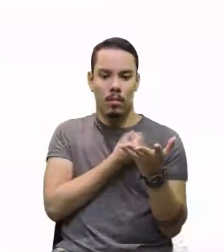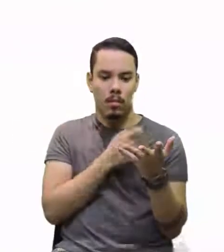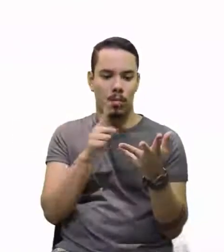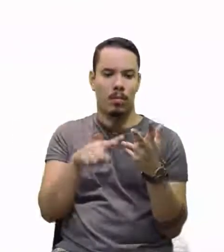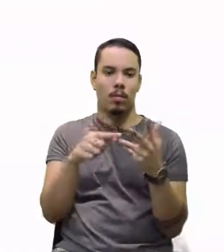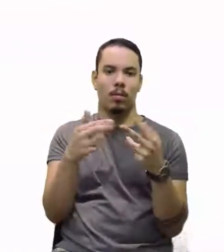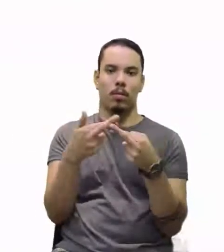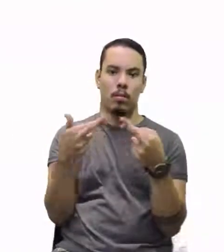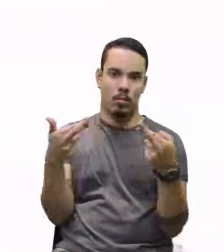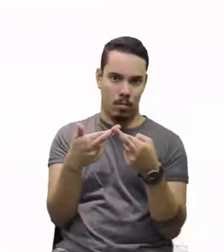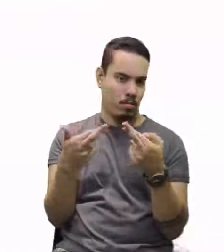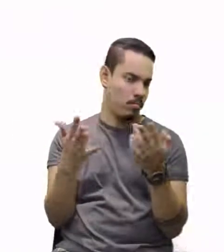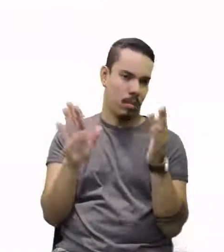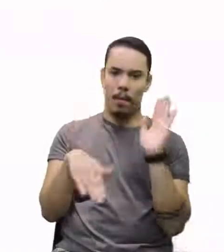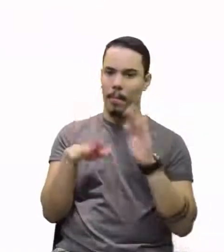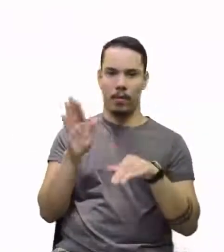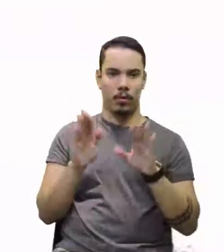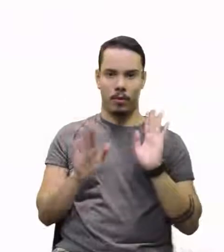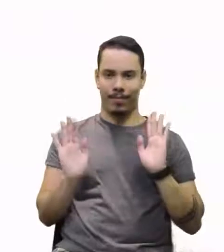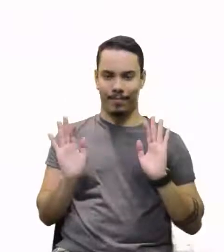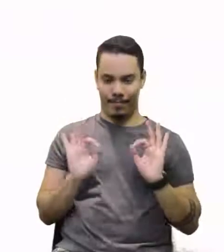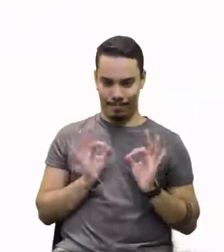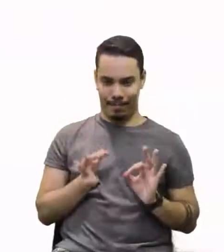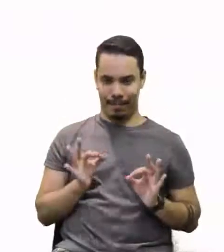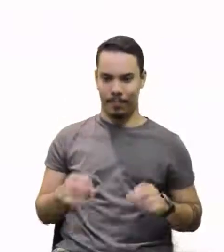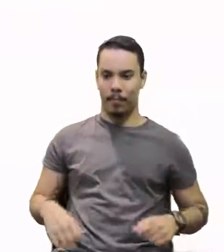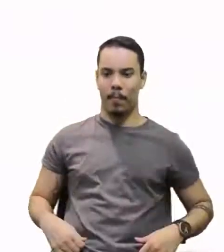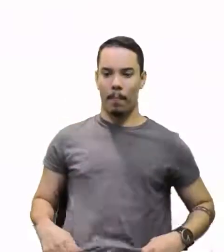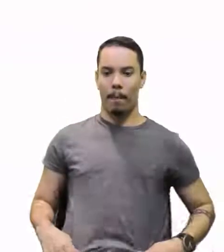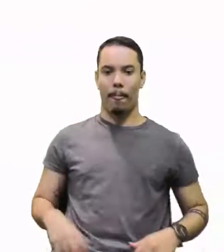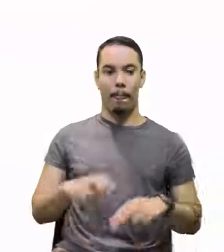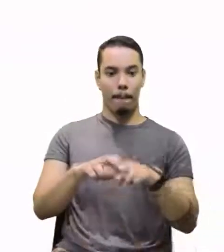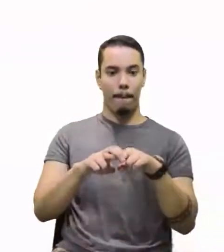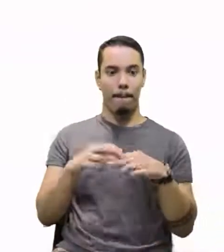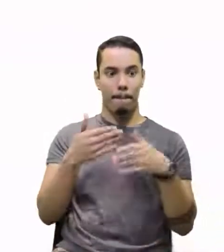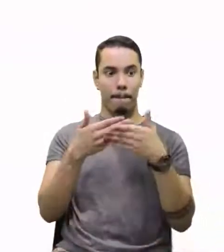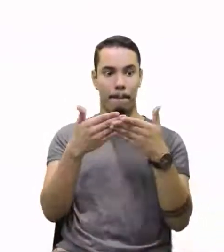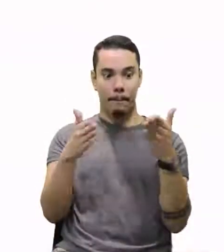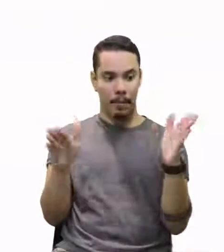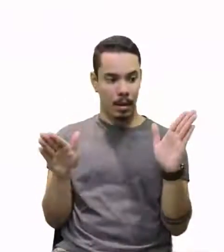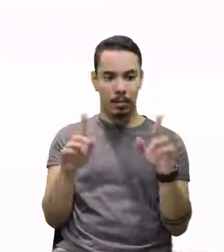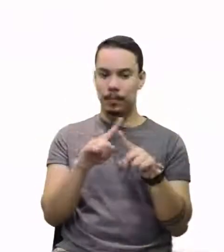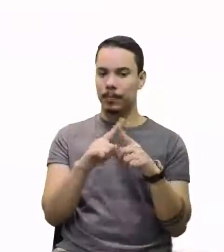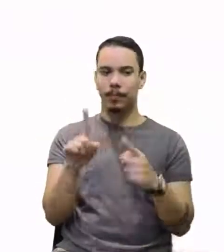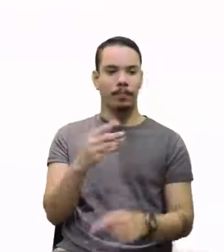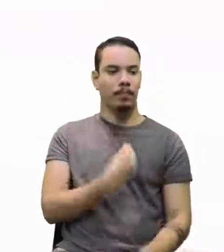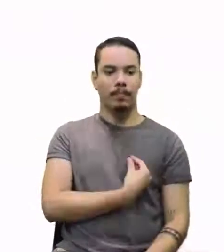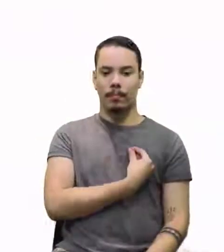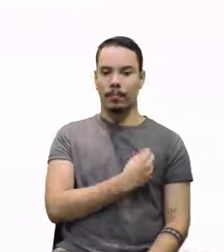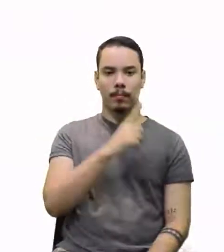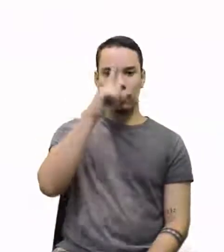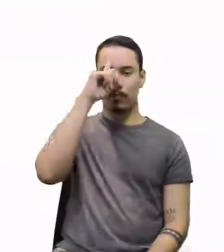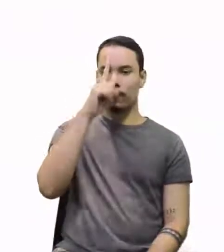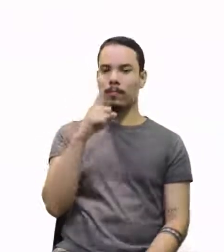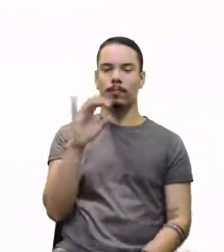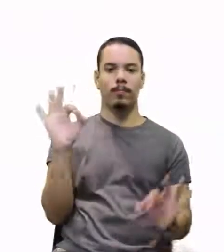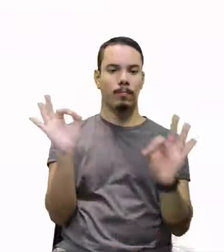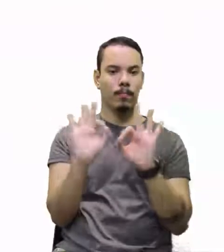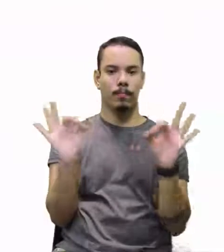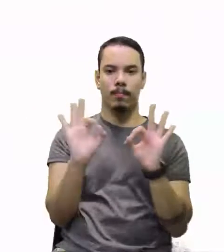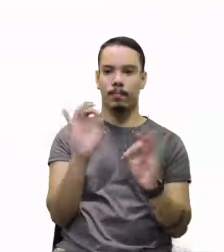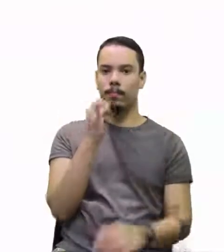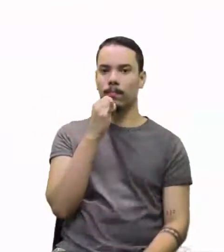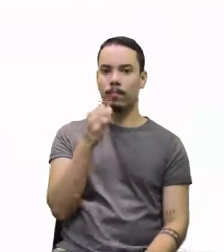indutor L, da indutância, certo? Então você abriu o circuito, não está mandando mais nenhuma